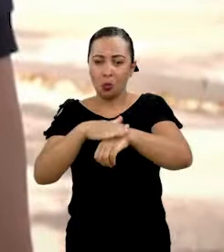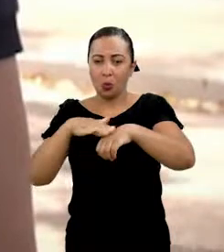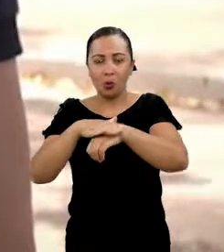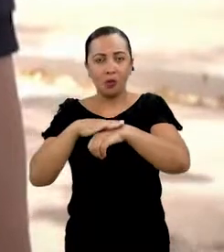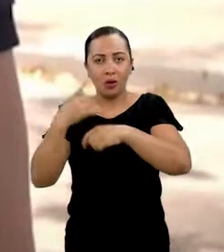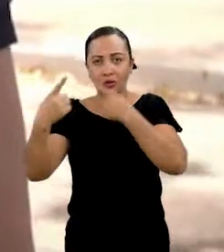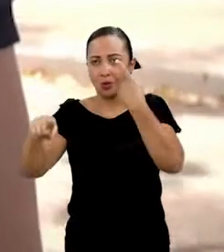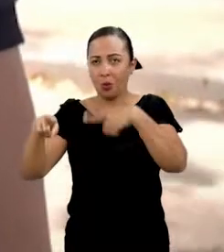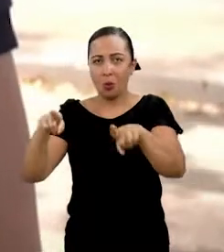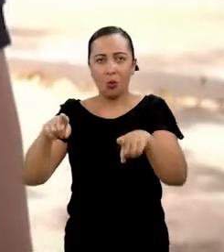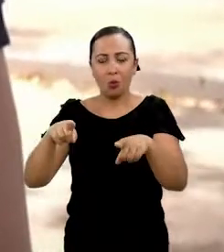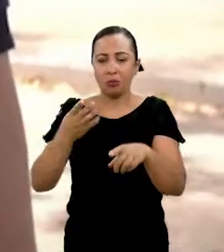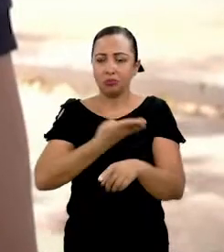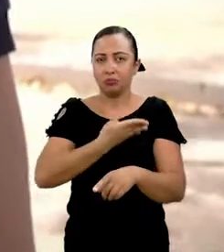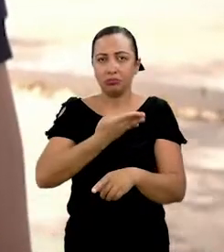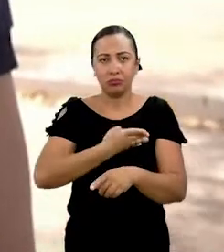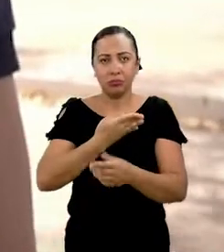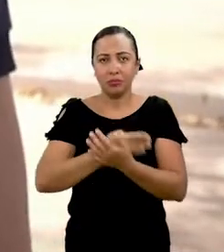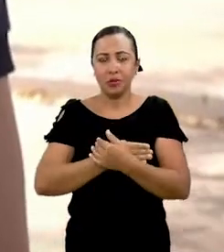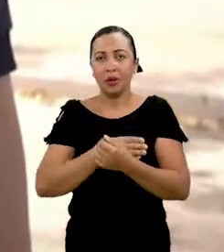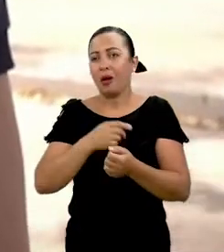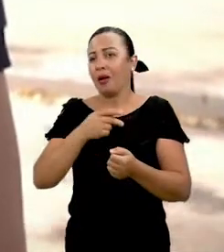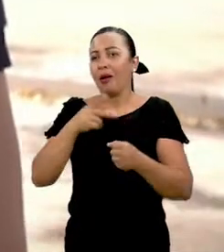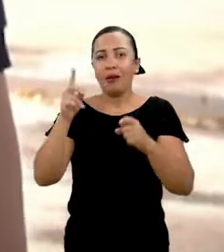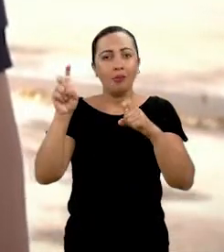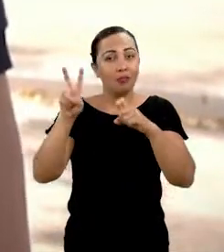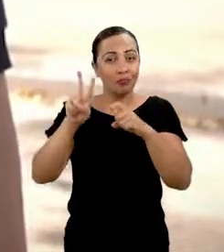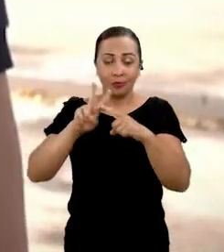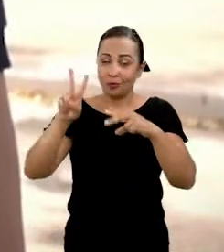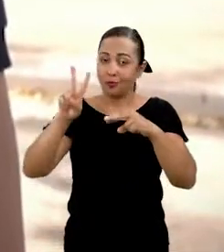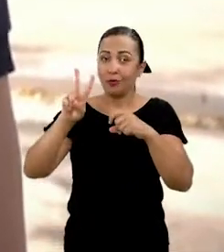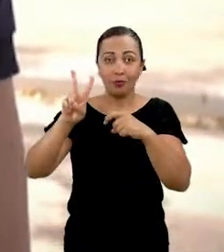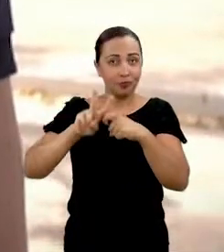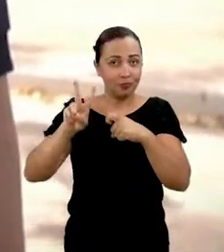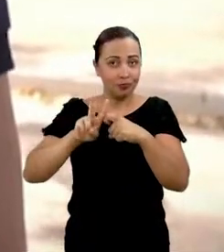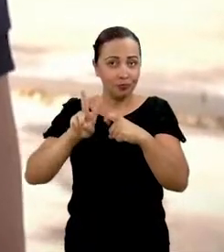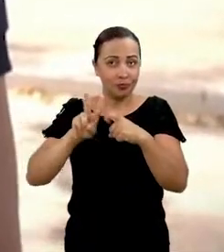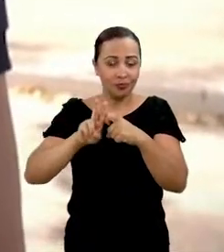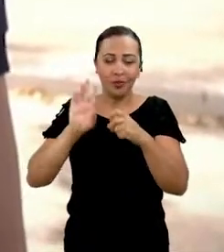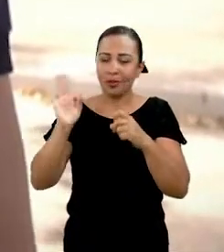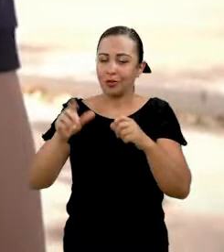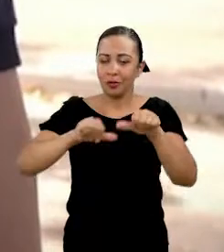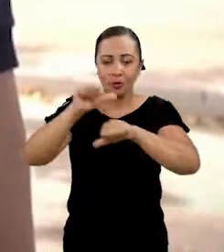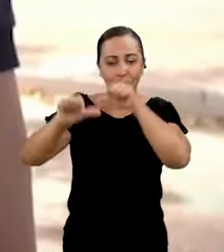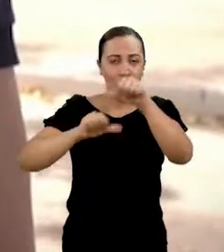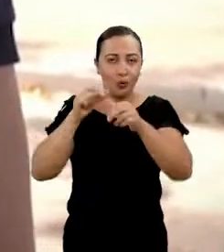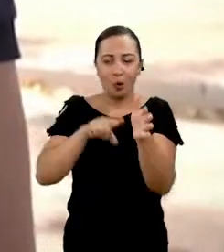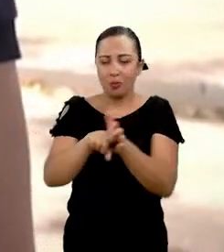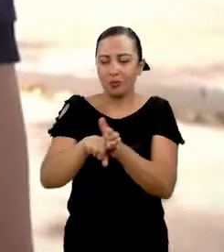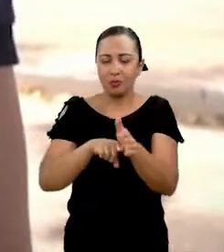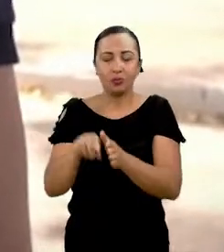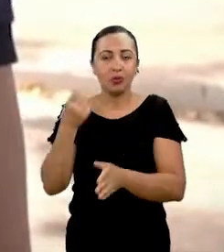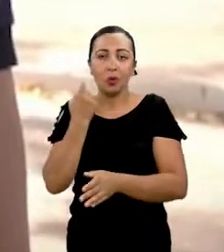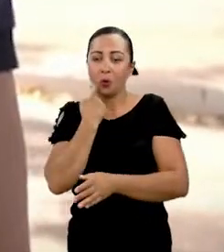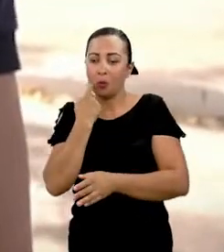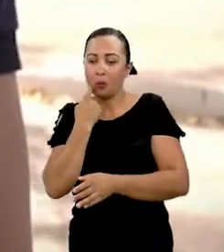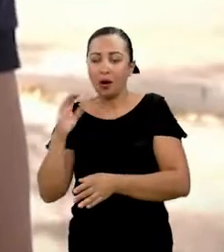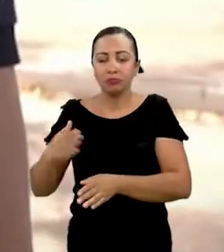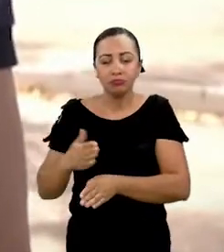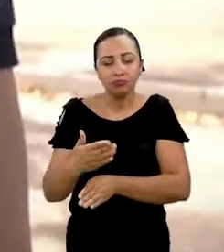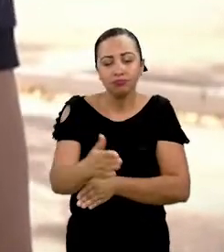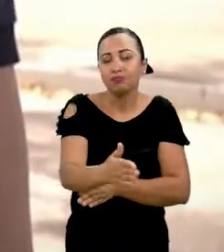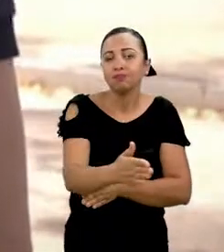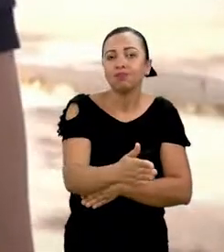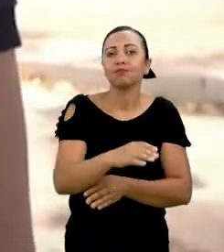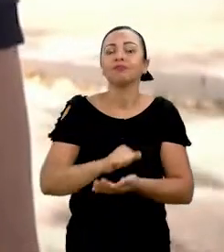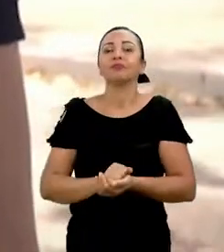numa conversa com outro amigo, um veterinário, que já trabalhava, já desenvolvia pesquisas com peixes, com